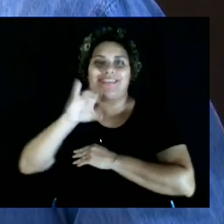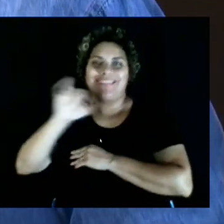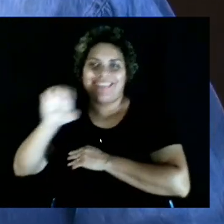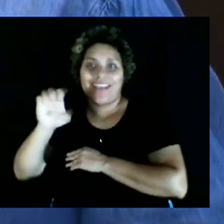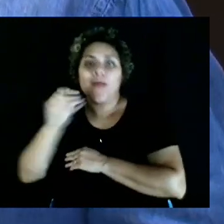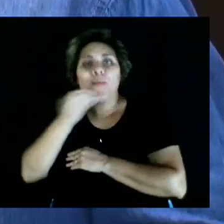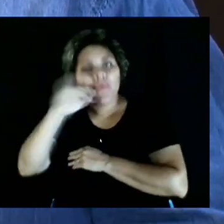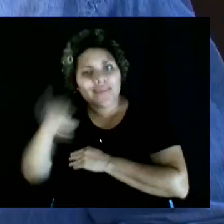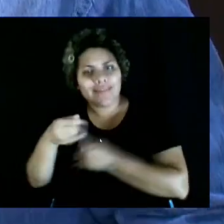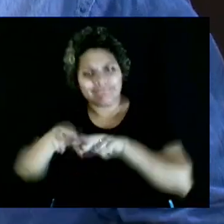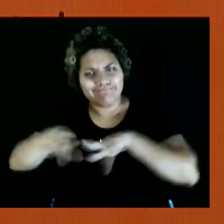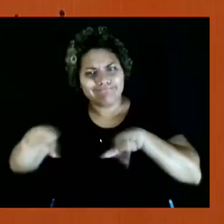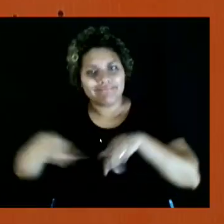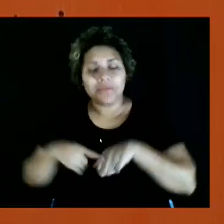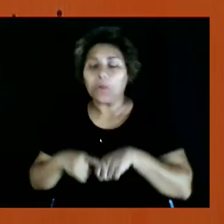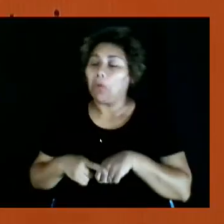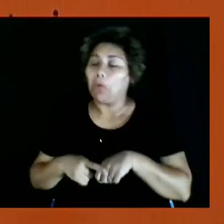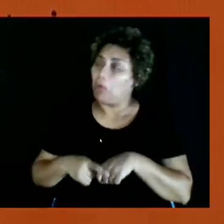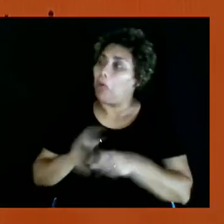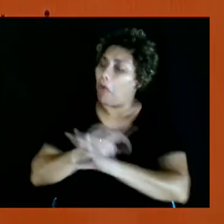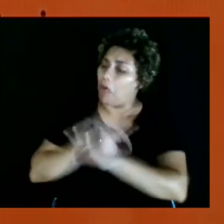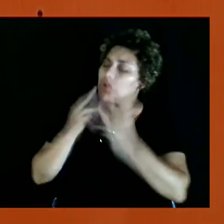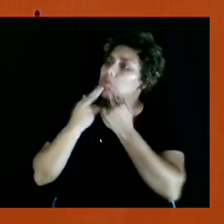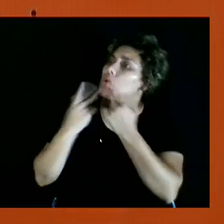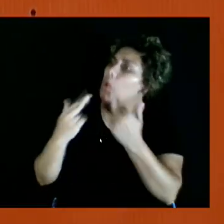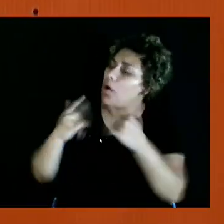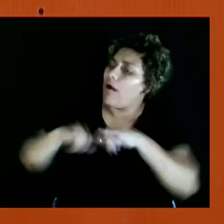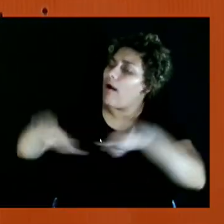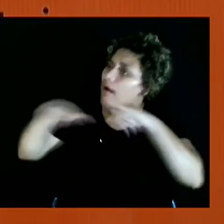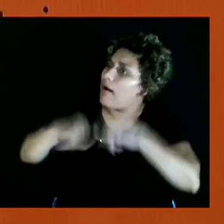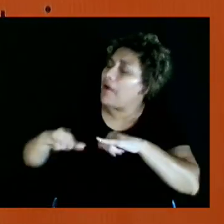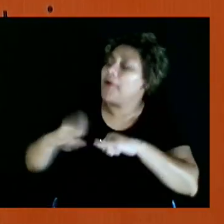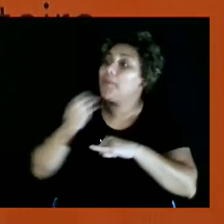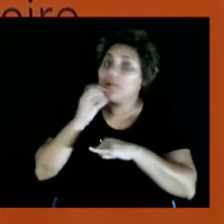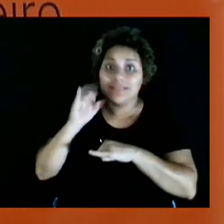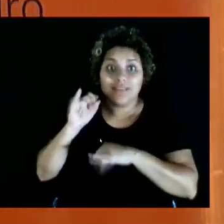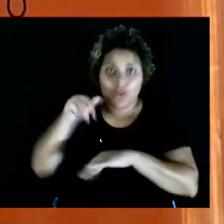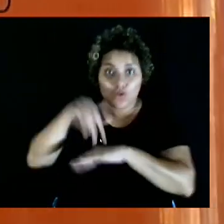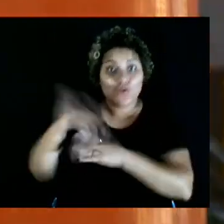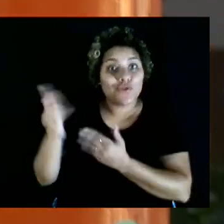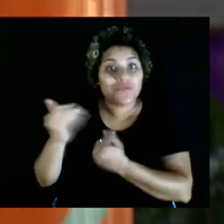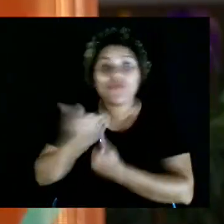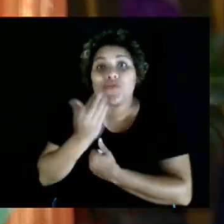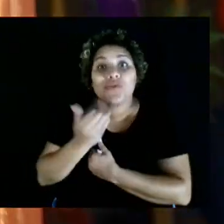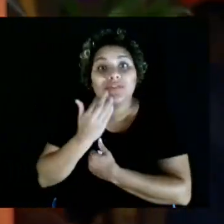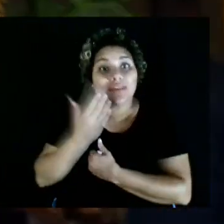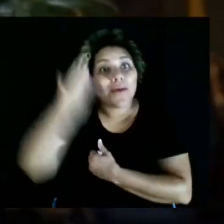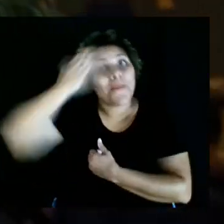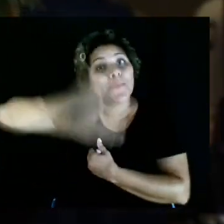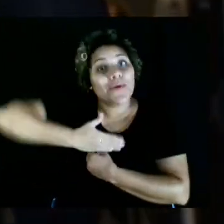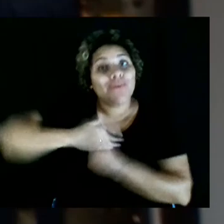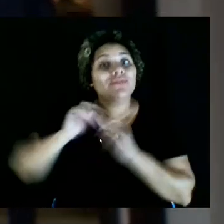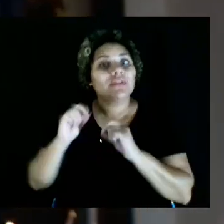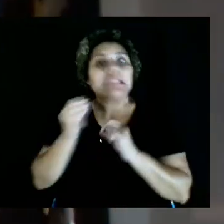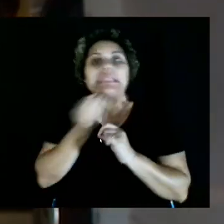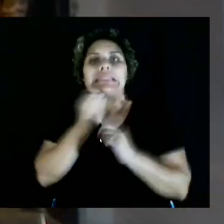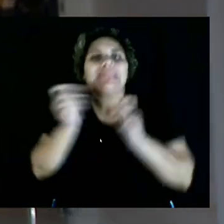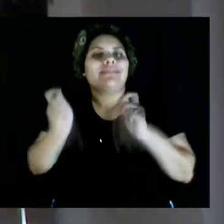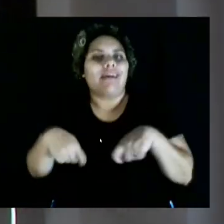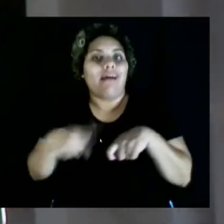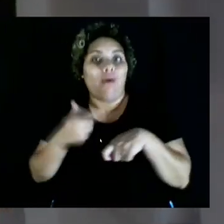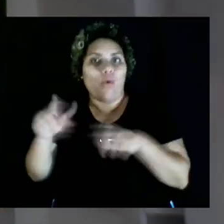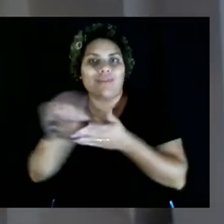ótima notícia então, caso não dê para o jovem comparecer aqui pessoalmente, existe então a possibilidade dele fazer esse cadastro?